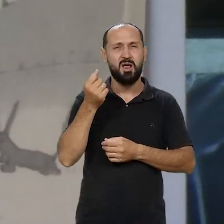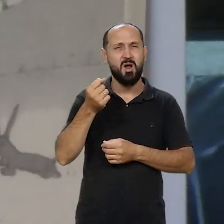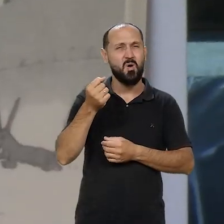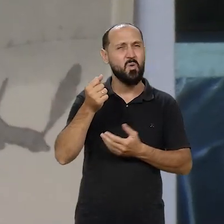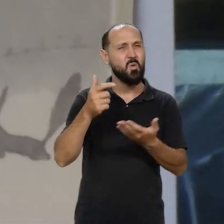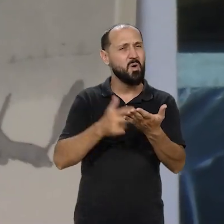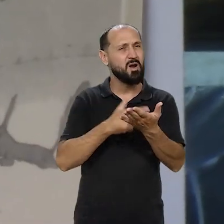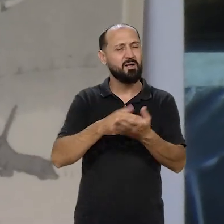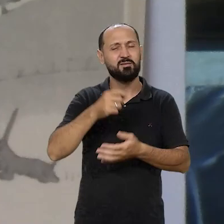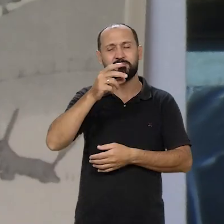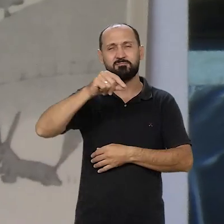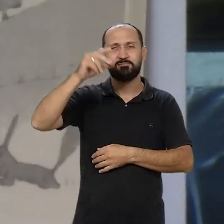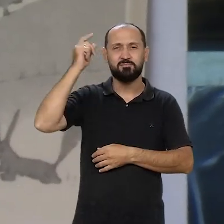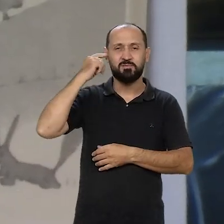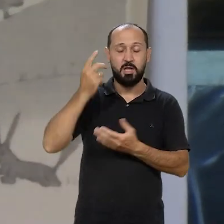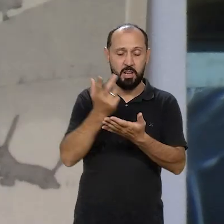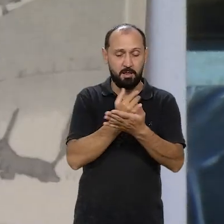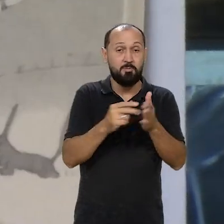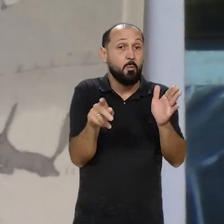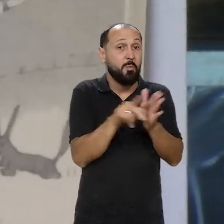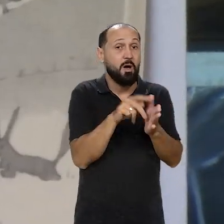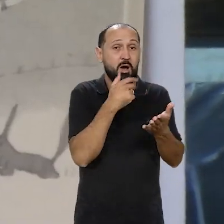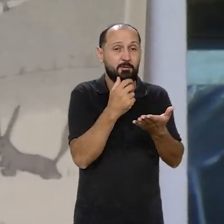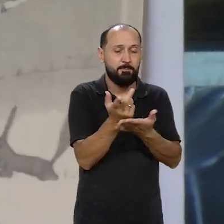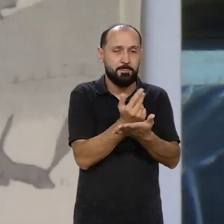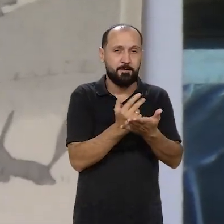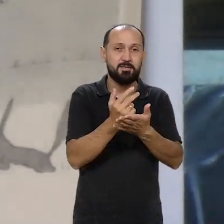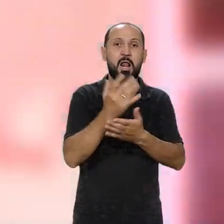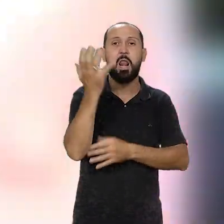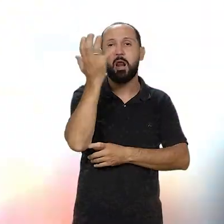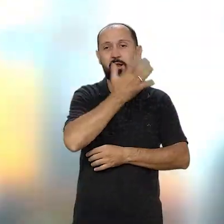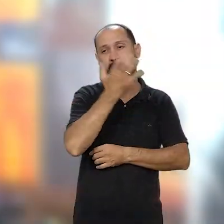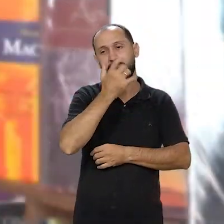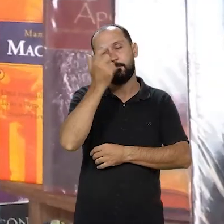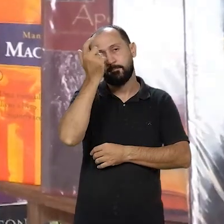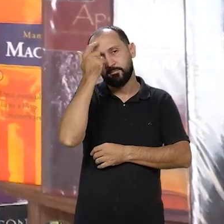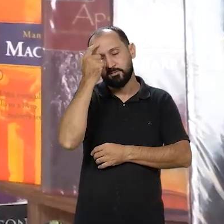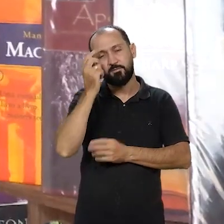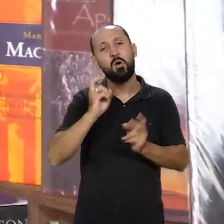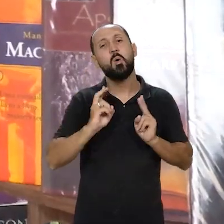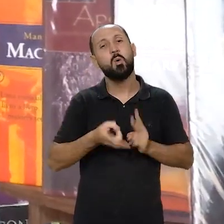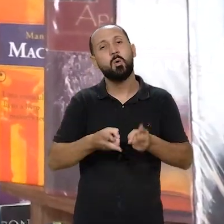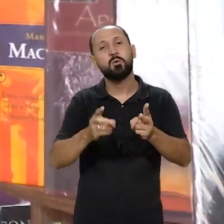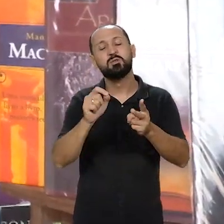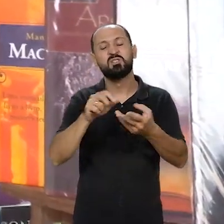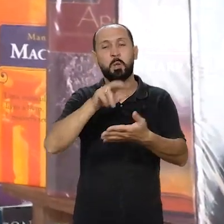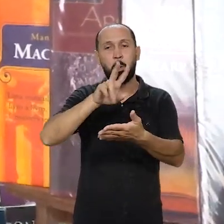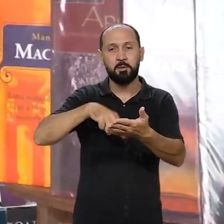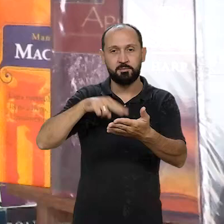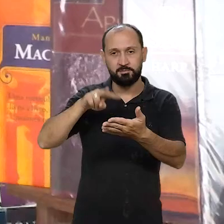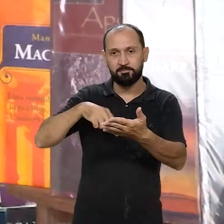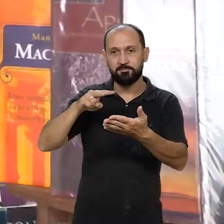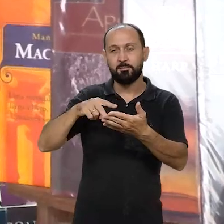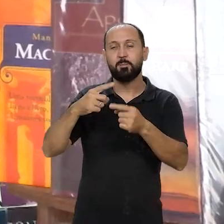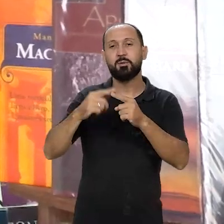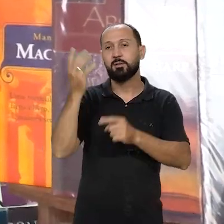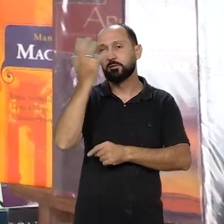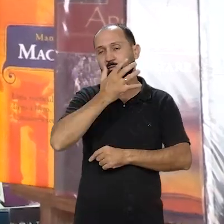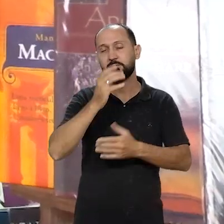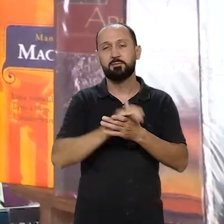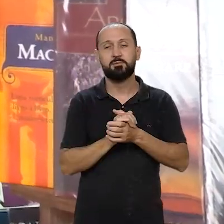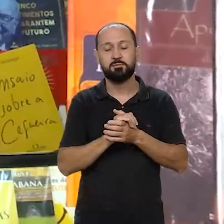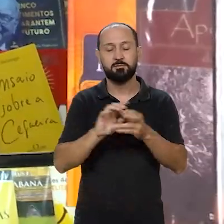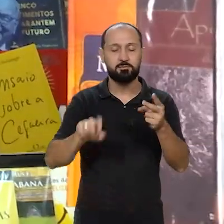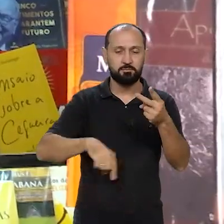Ele é um livro antigo, né? Os desenhos são do autor, são desenhos lindíssimos e eu acho que ele vai continuar sendo lido porque ele